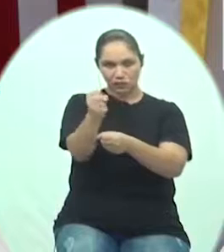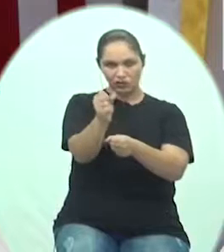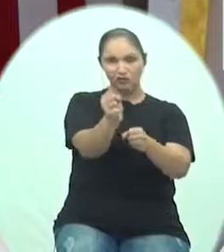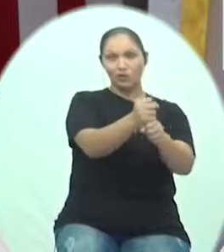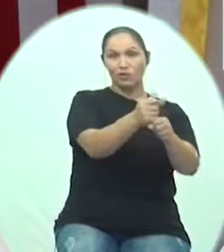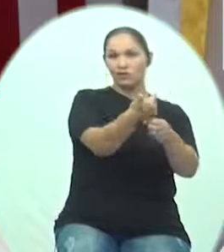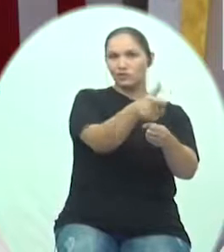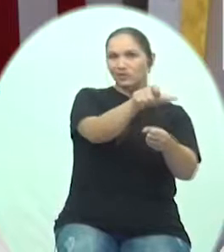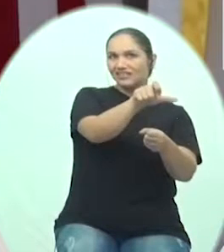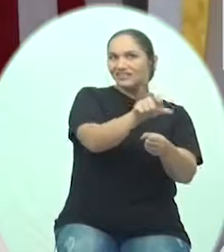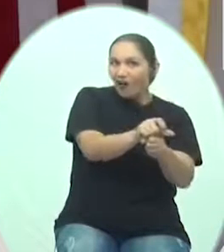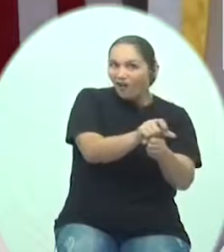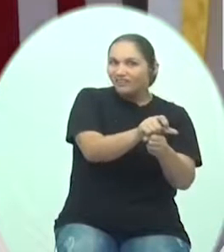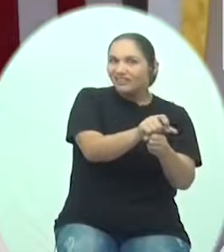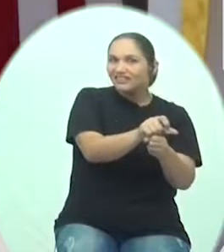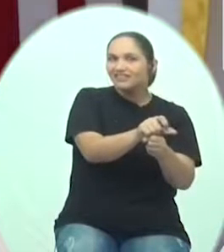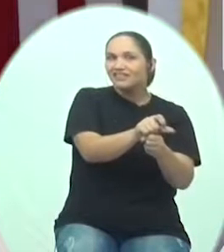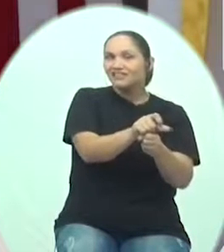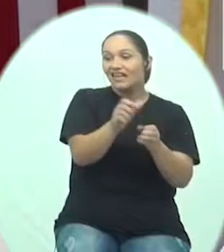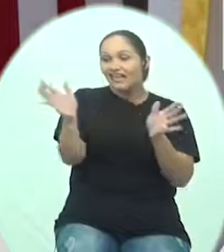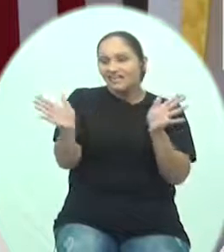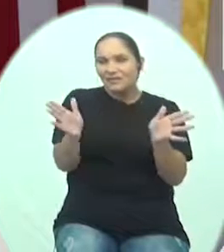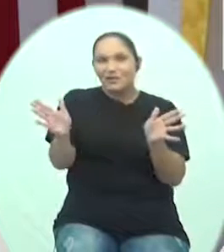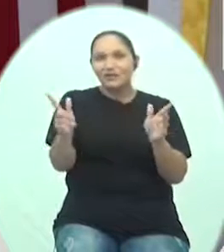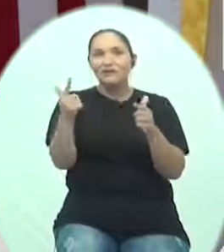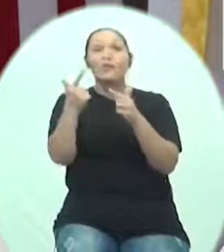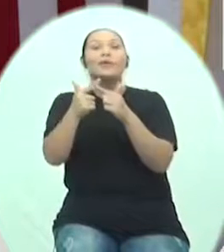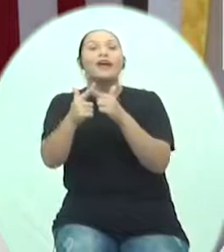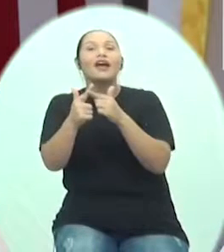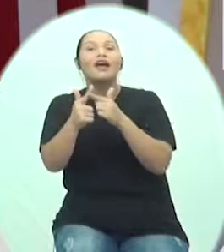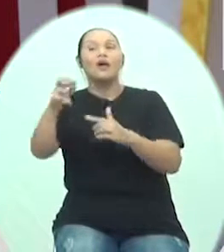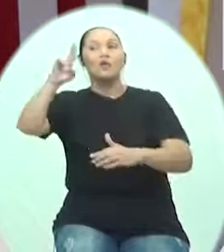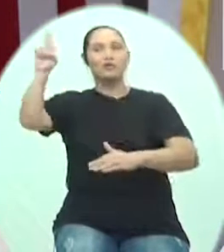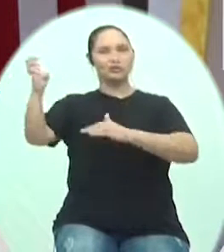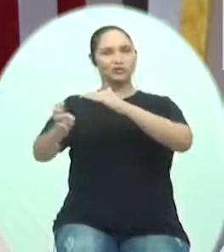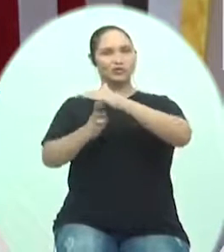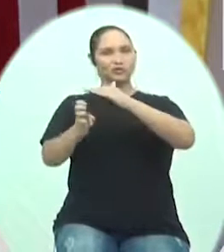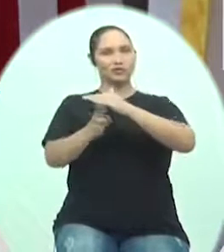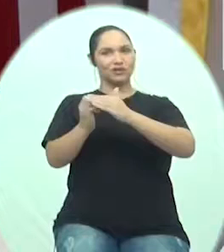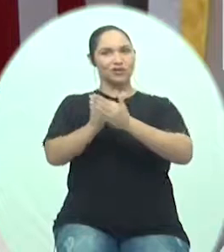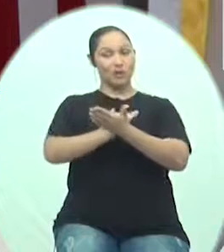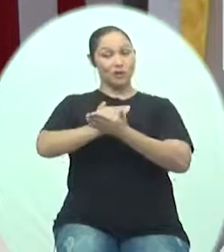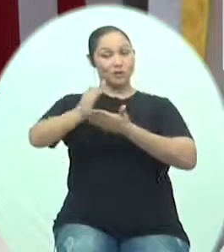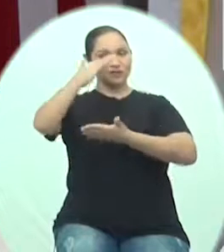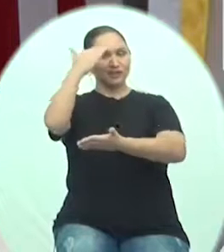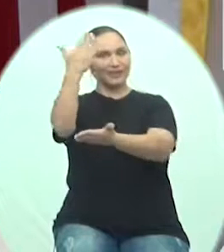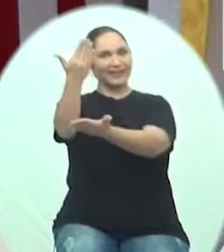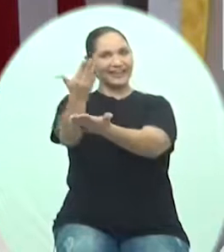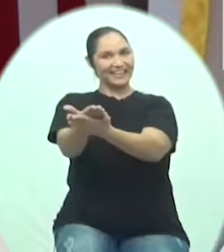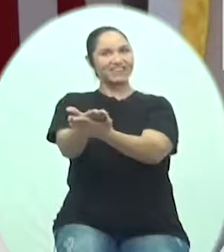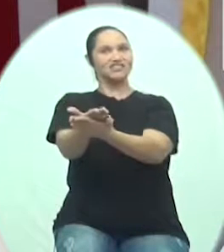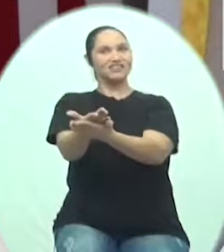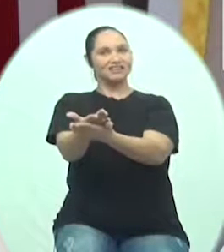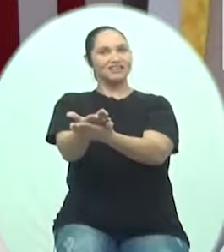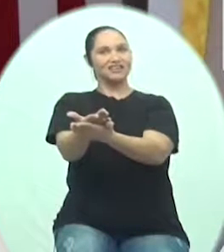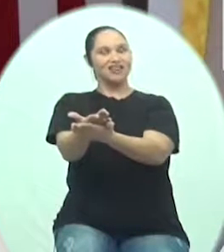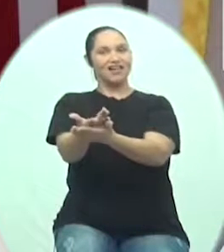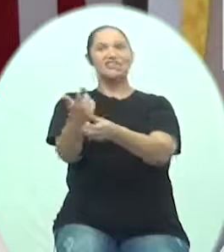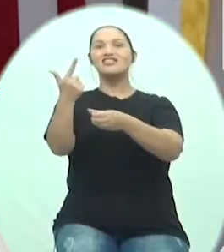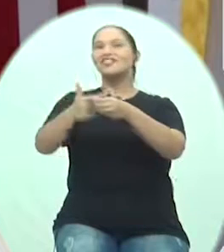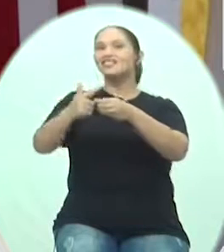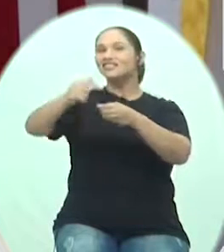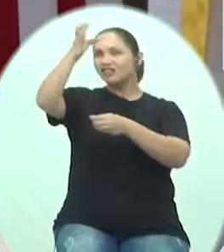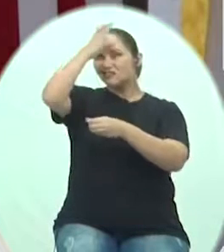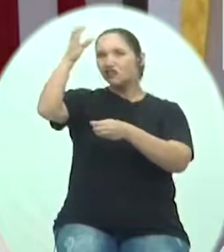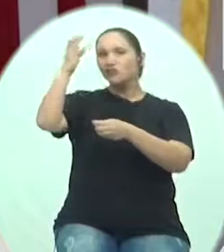2019 é porque os empreendedores criciumenses estão acreditando na cidade de crisciuma estão empreendendo na